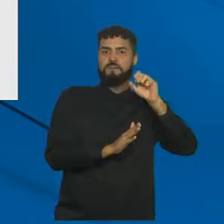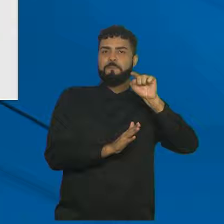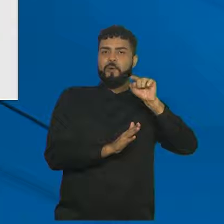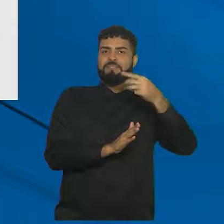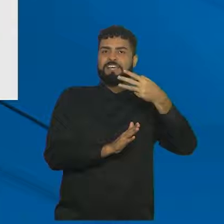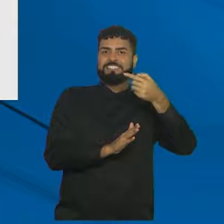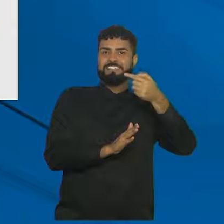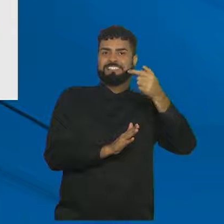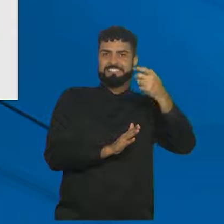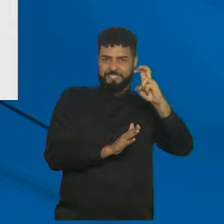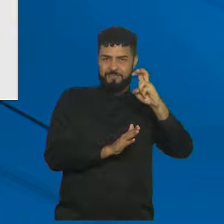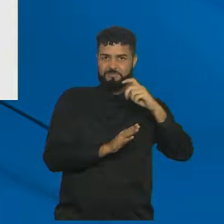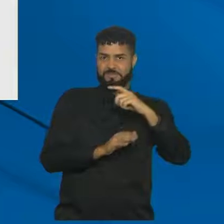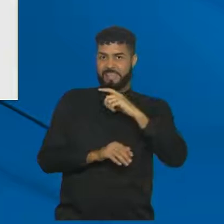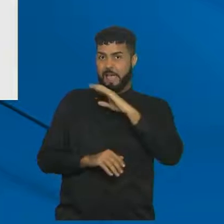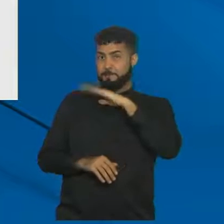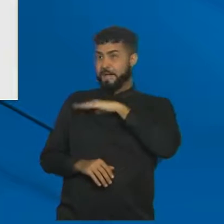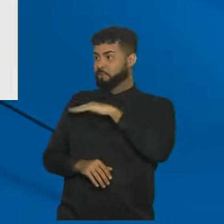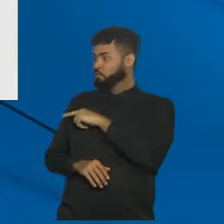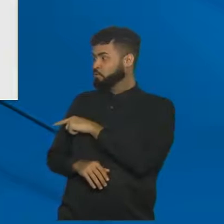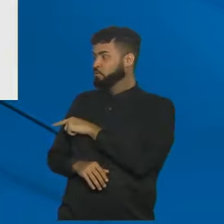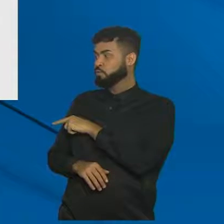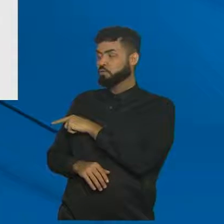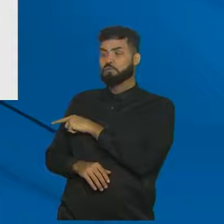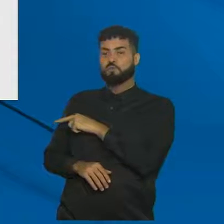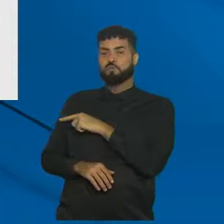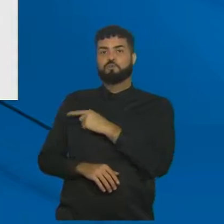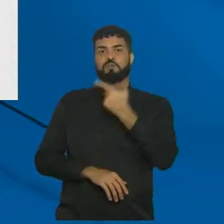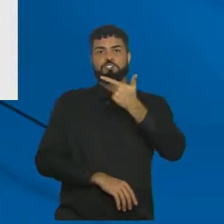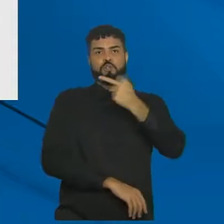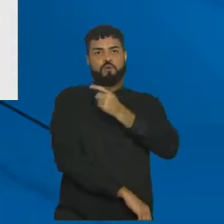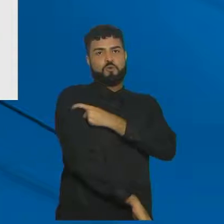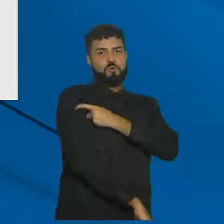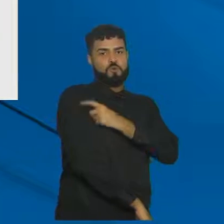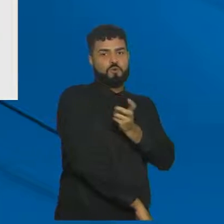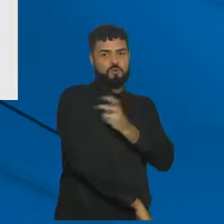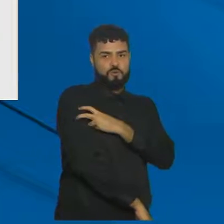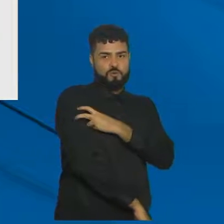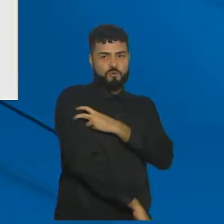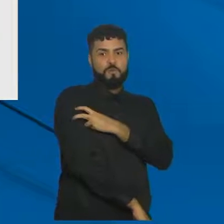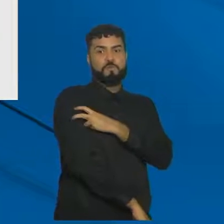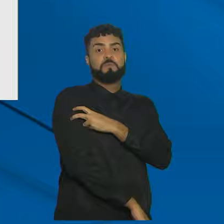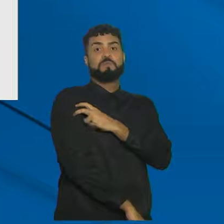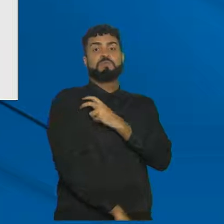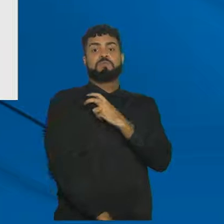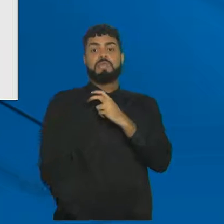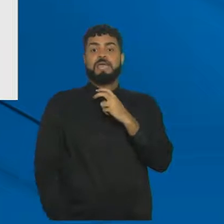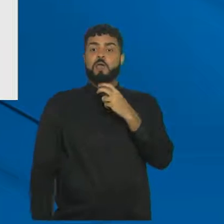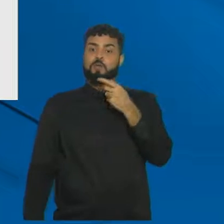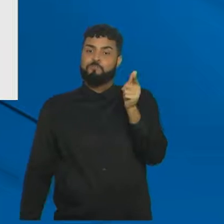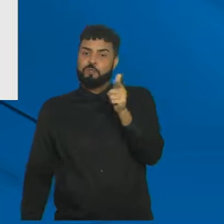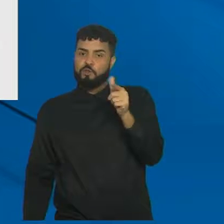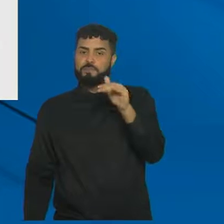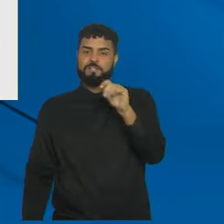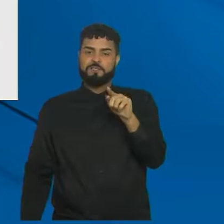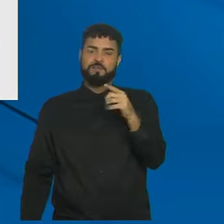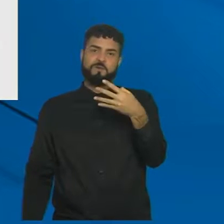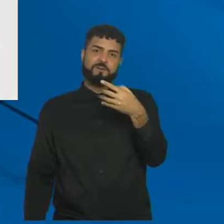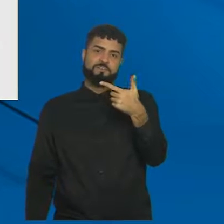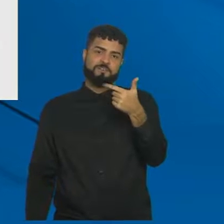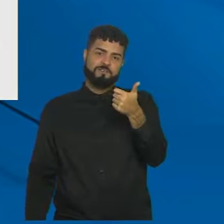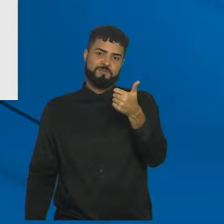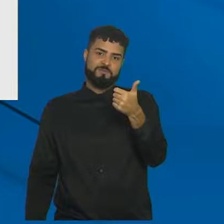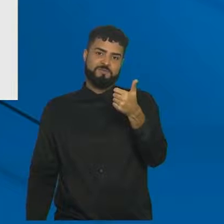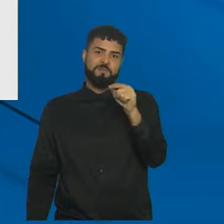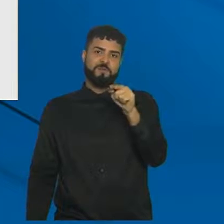498 1375 e pessoas que já receberam as duas doses da vacina